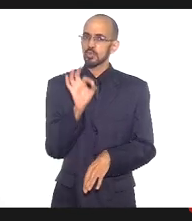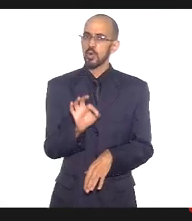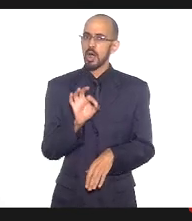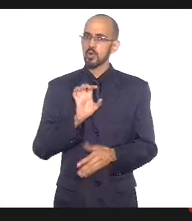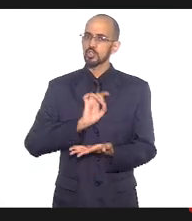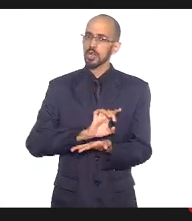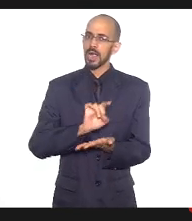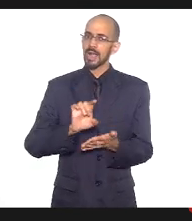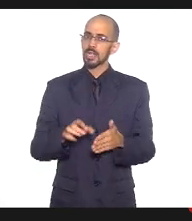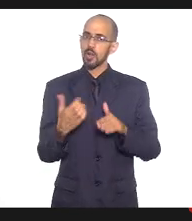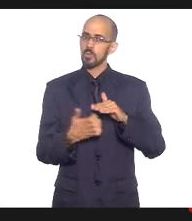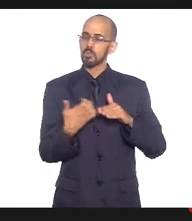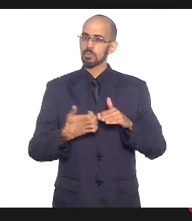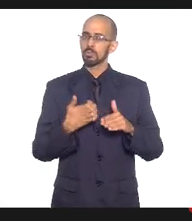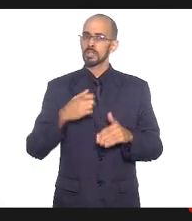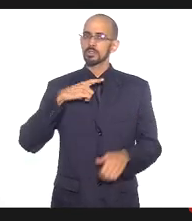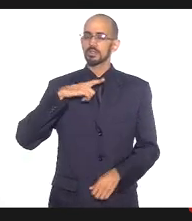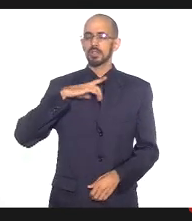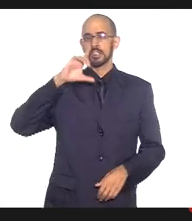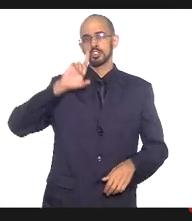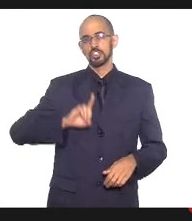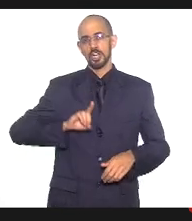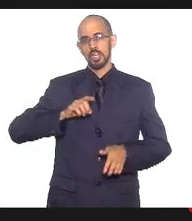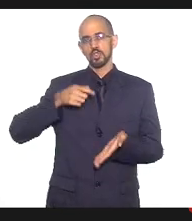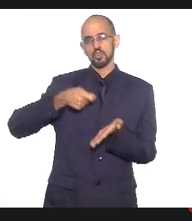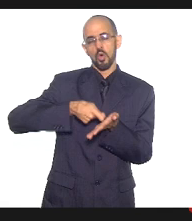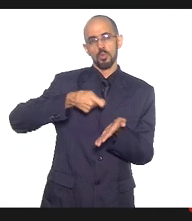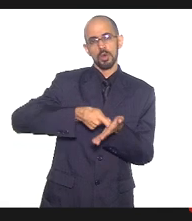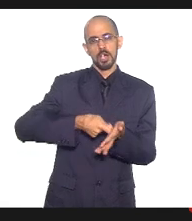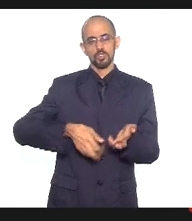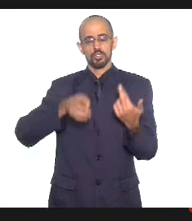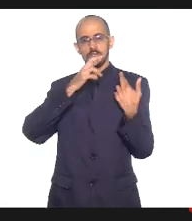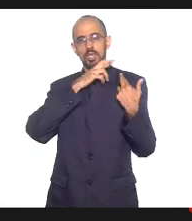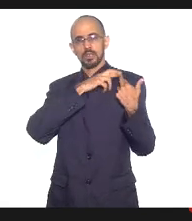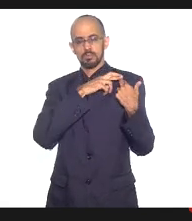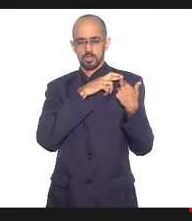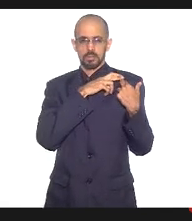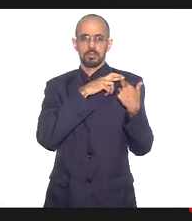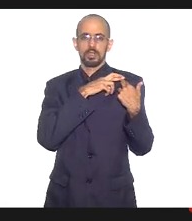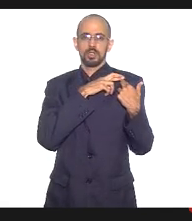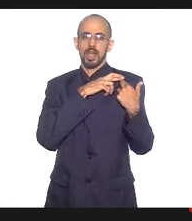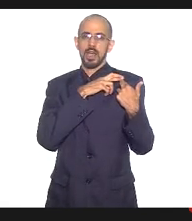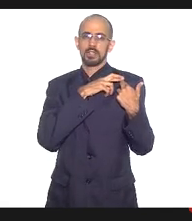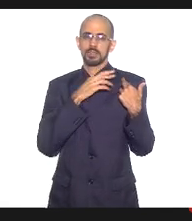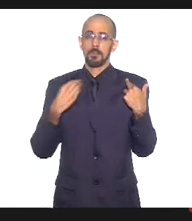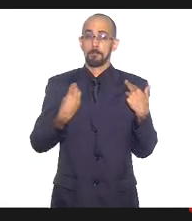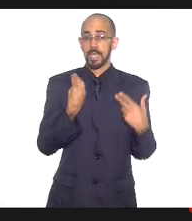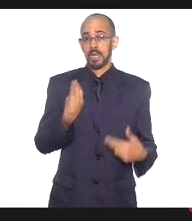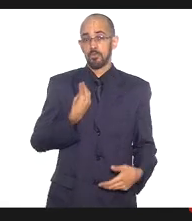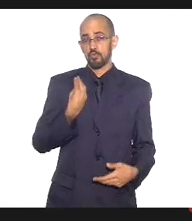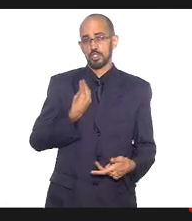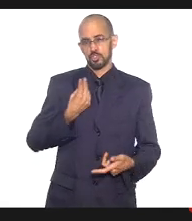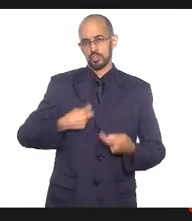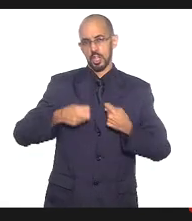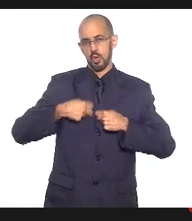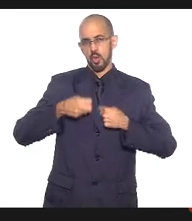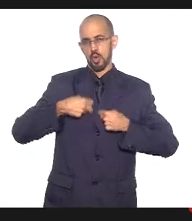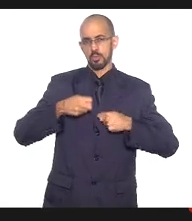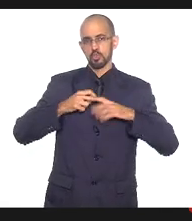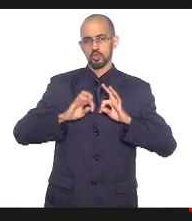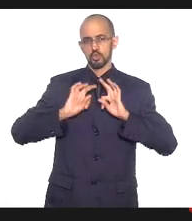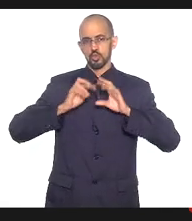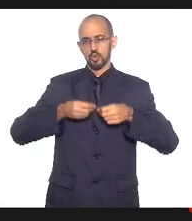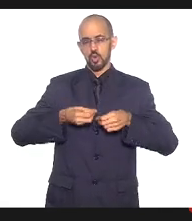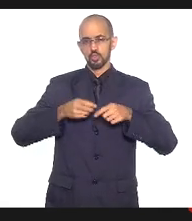vista de partilha de direitos, obrigações, responsabilidades, benefícios econômicos, todos advindos do